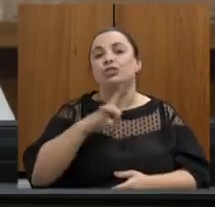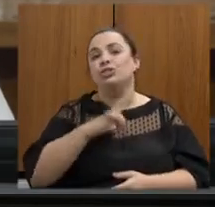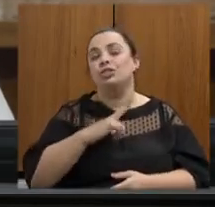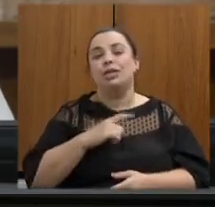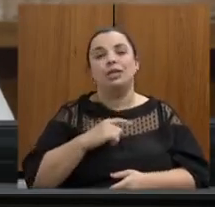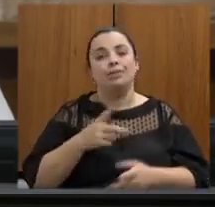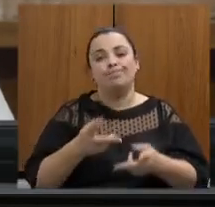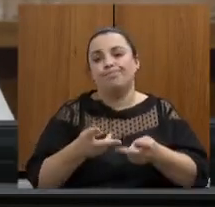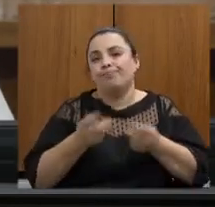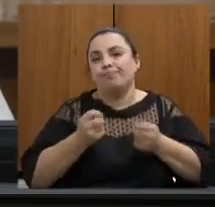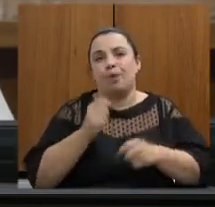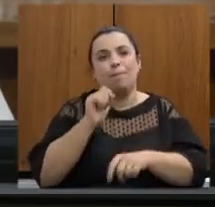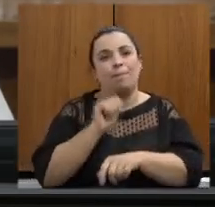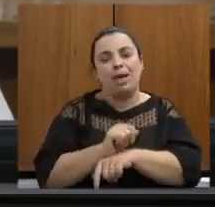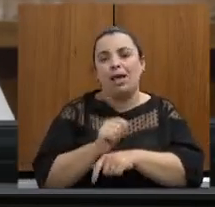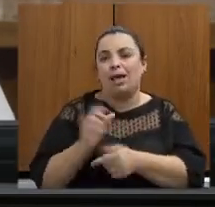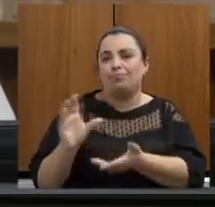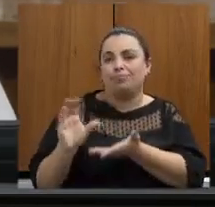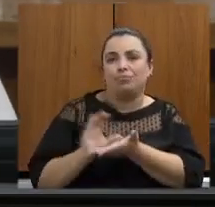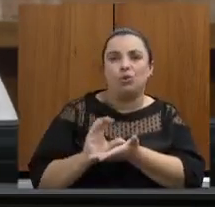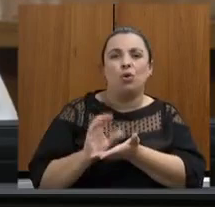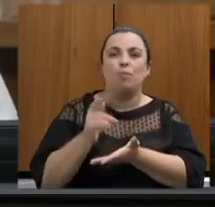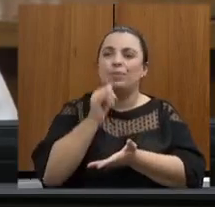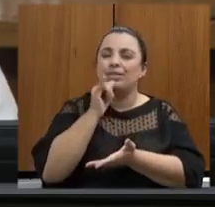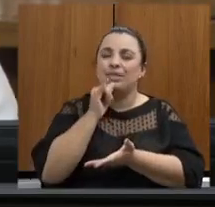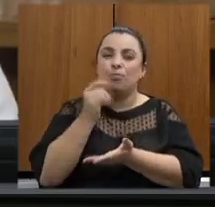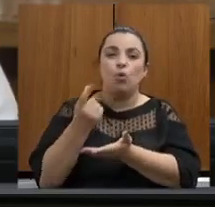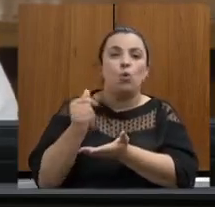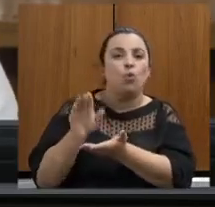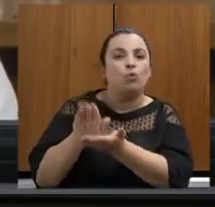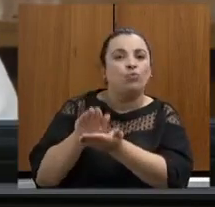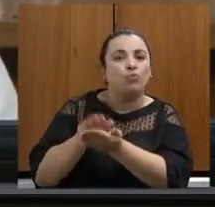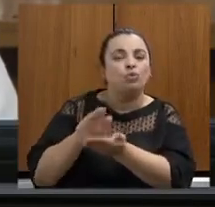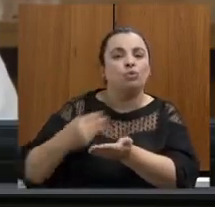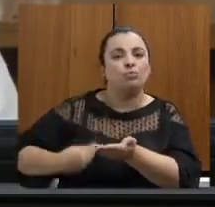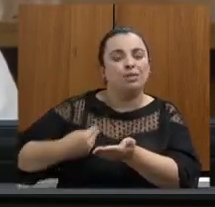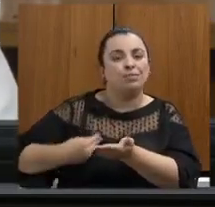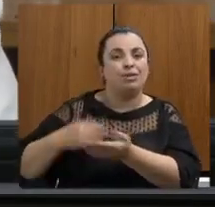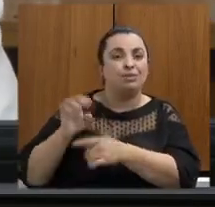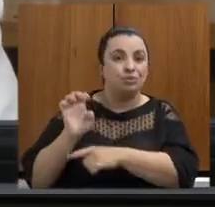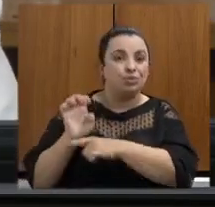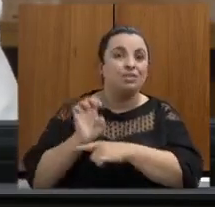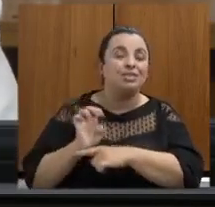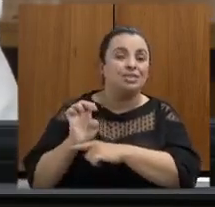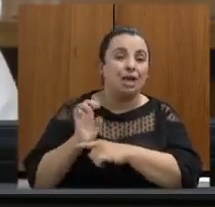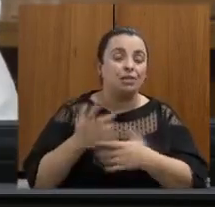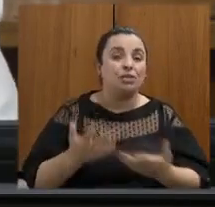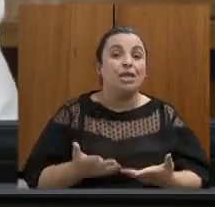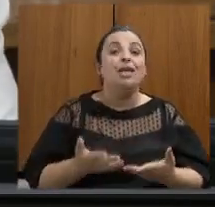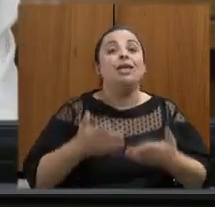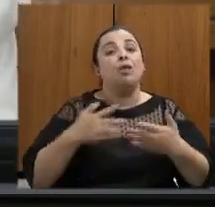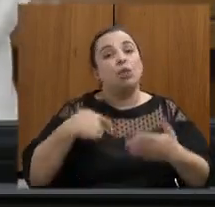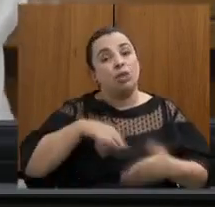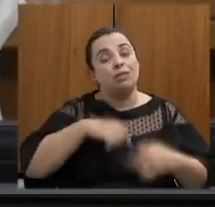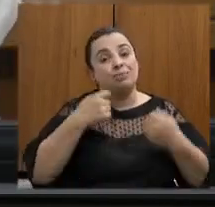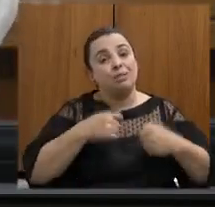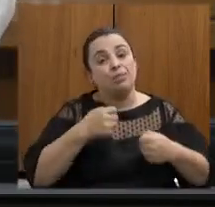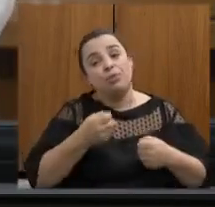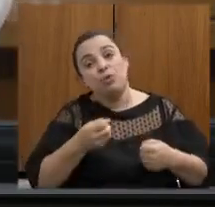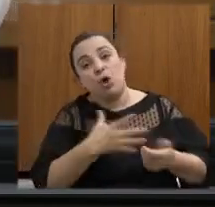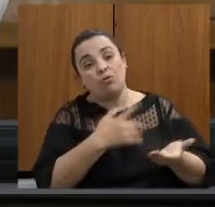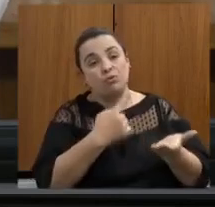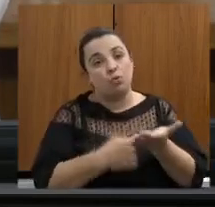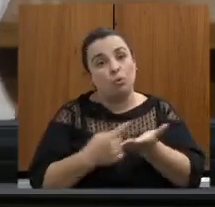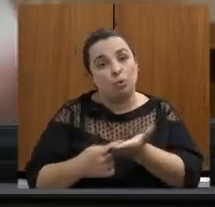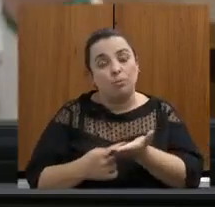retenção de receitas do Fundo de participação dos estados e traz demonstra que inclusive É isso aí que fazer novos em paz na nossa